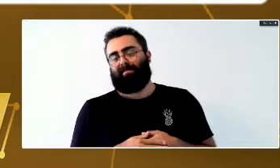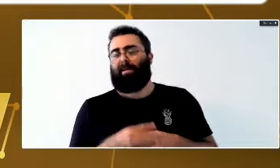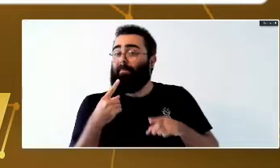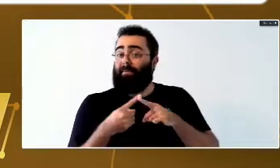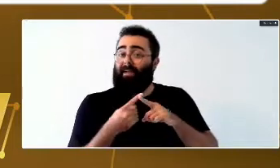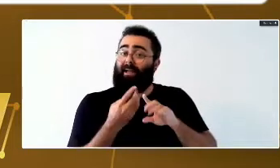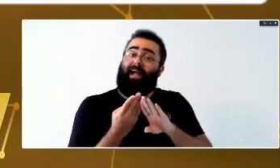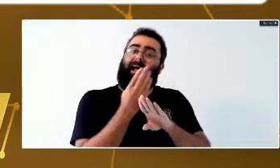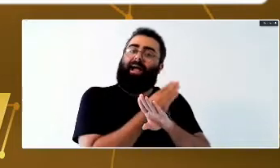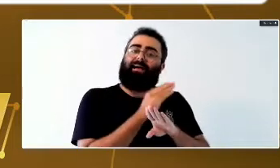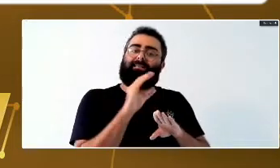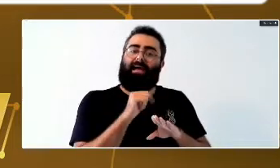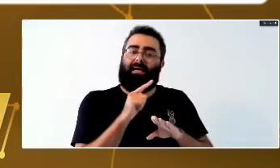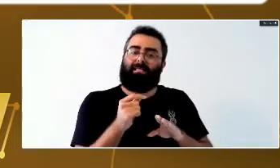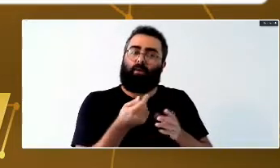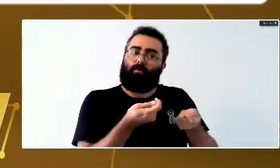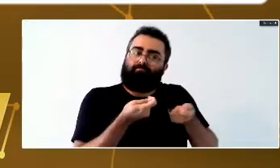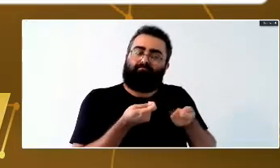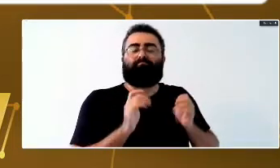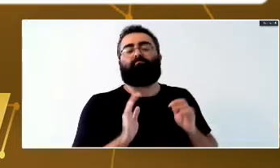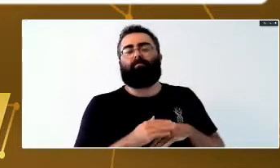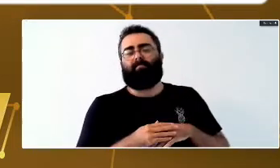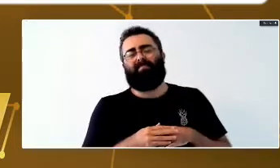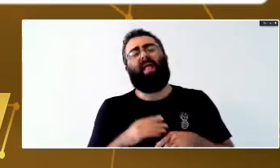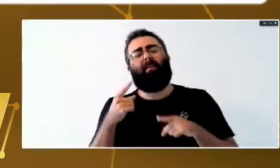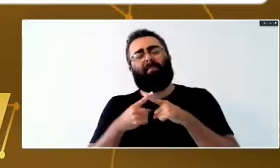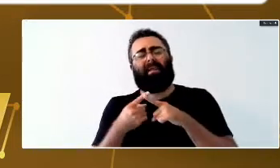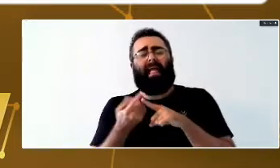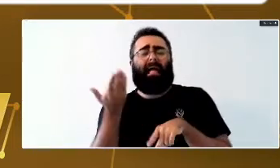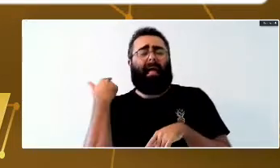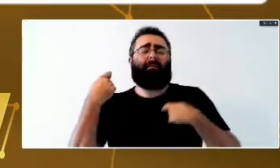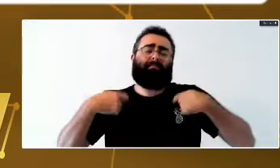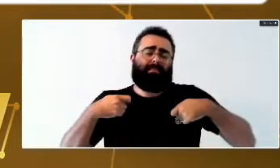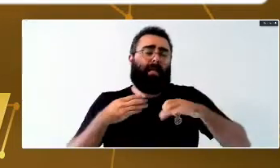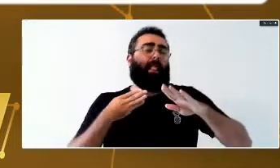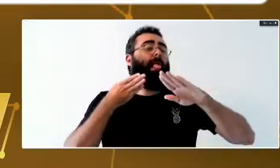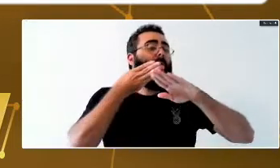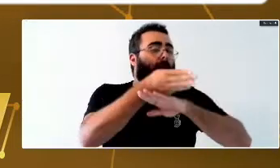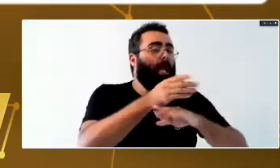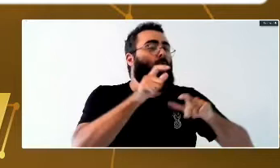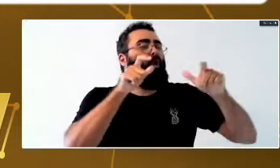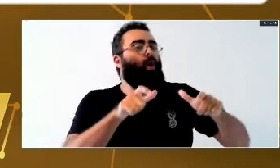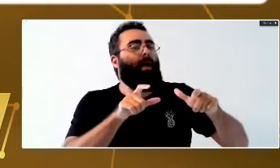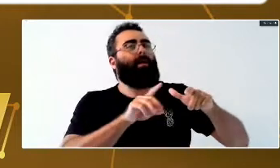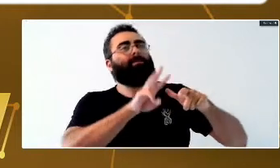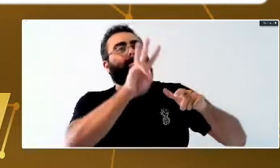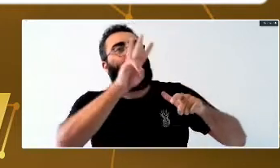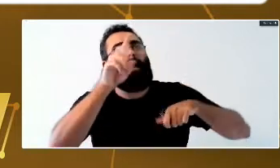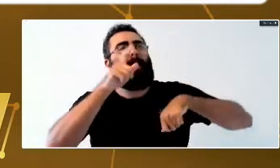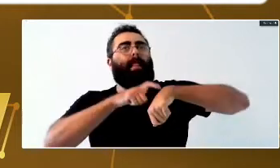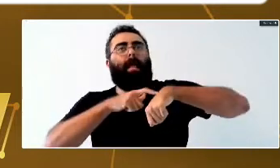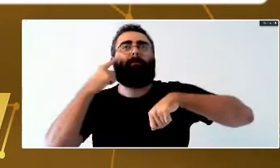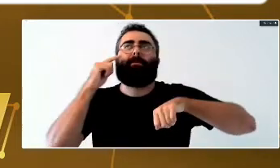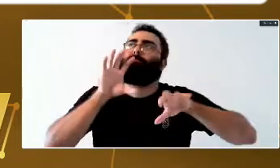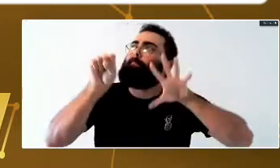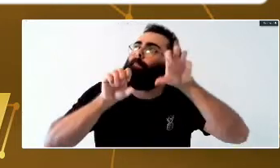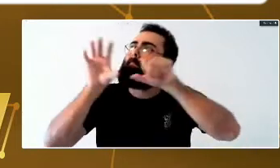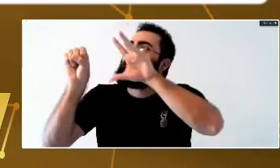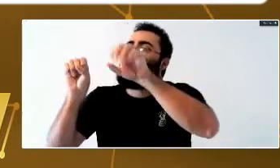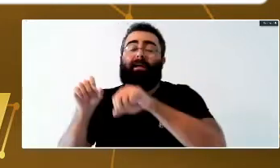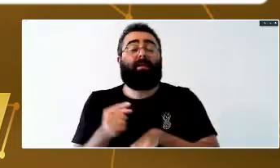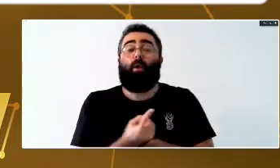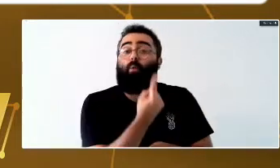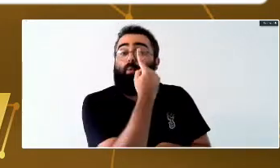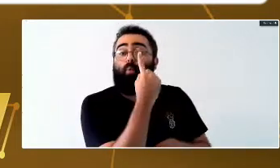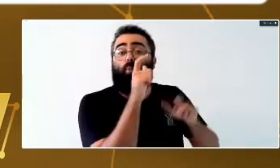redução de custos vai muito, não só da redução da economia do tempo, mas também do uso da informação apropriada